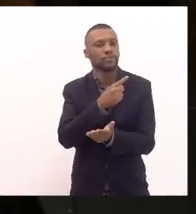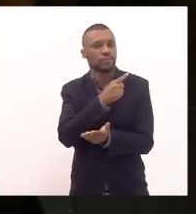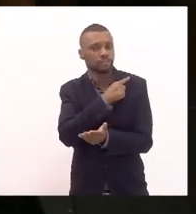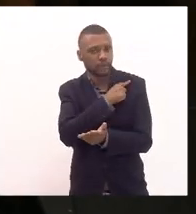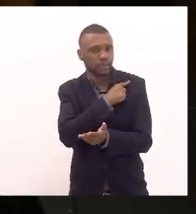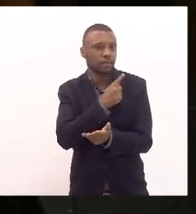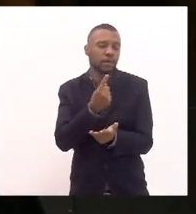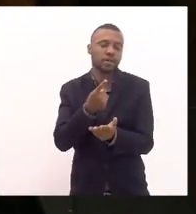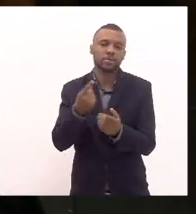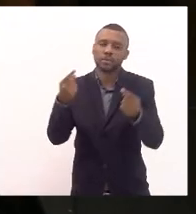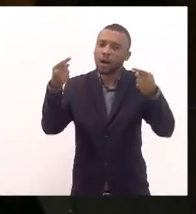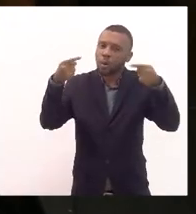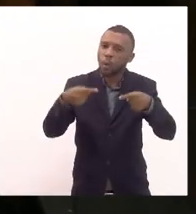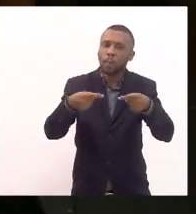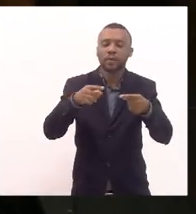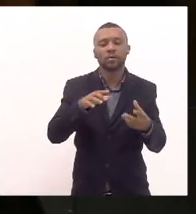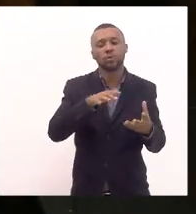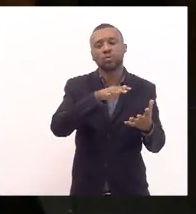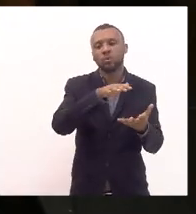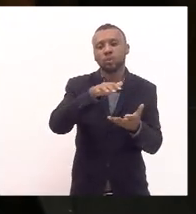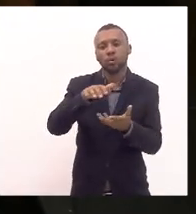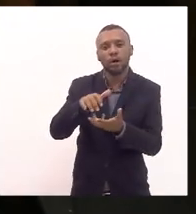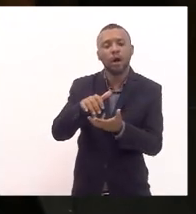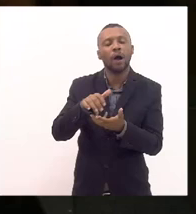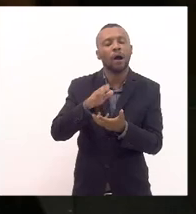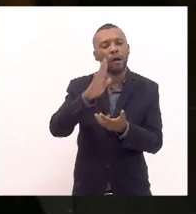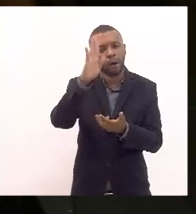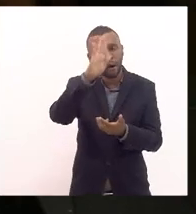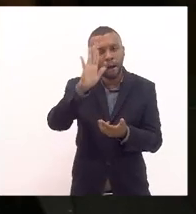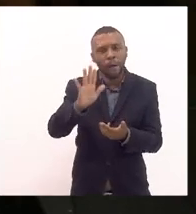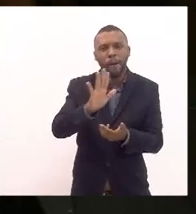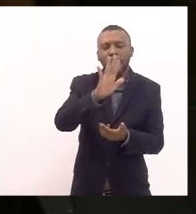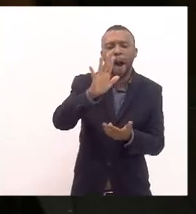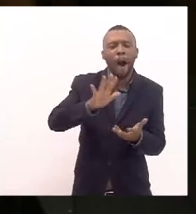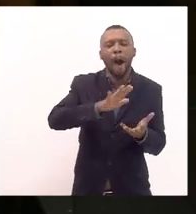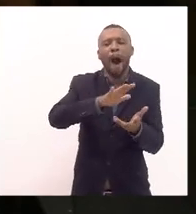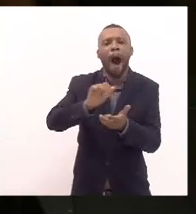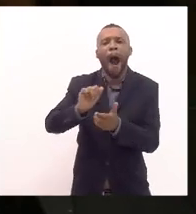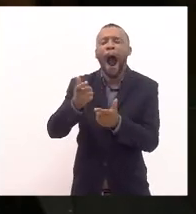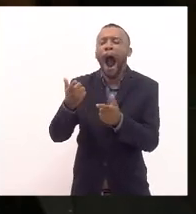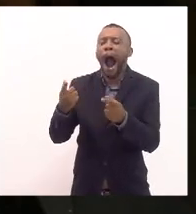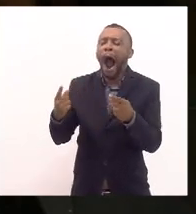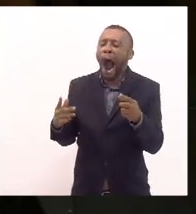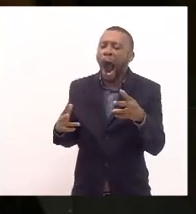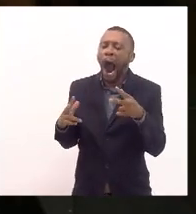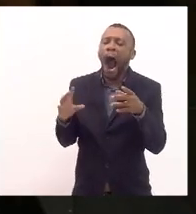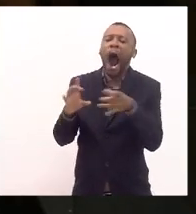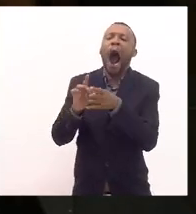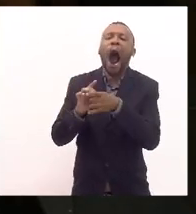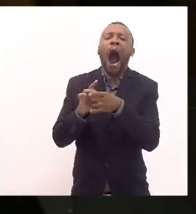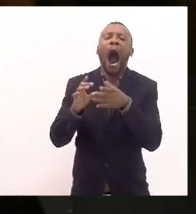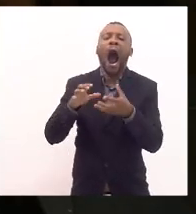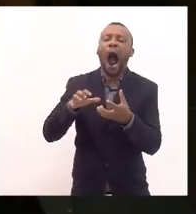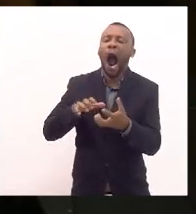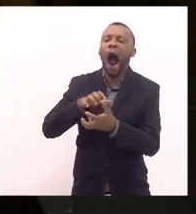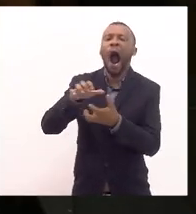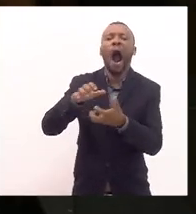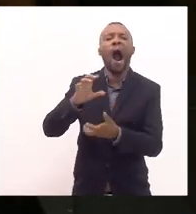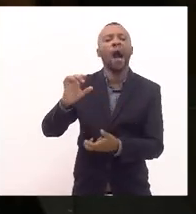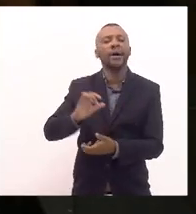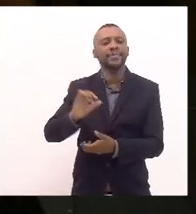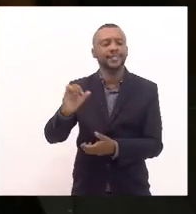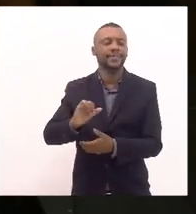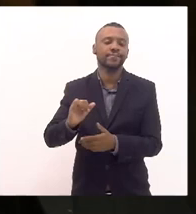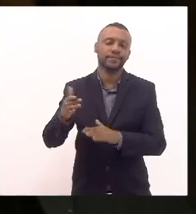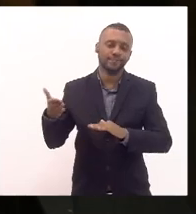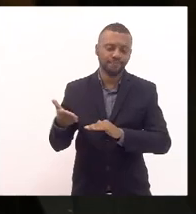competitividade internacional do Brasil no mundo é totalmente atravessado pelas revoluções científicas